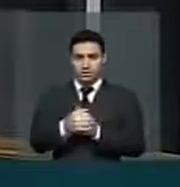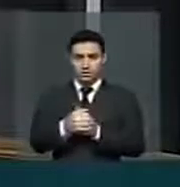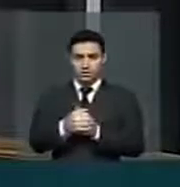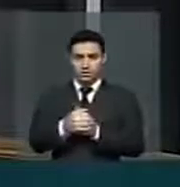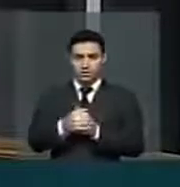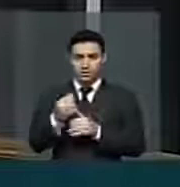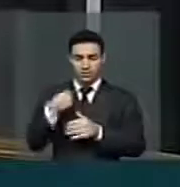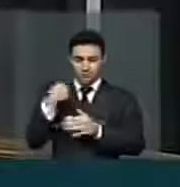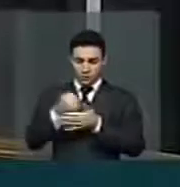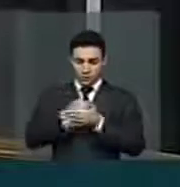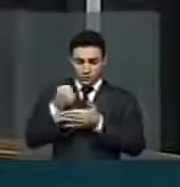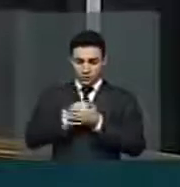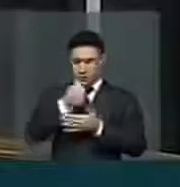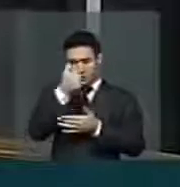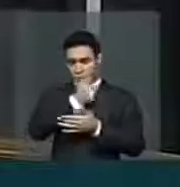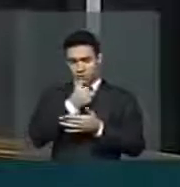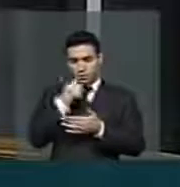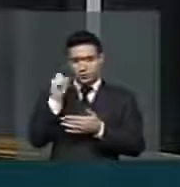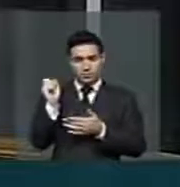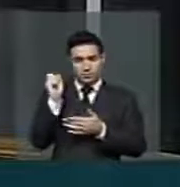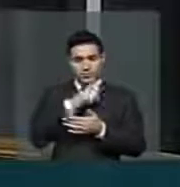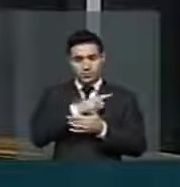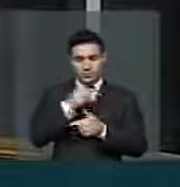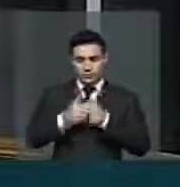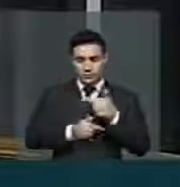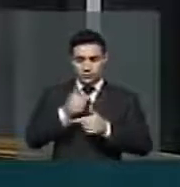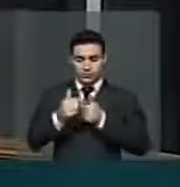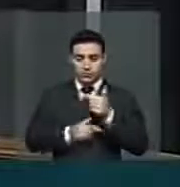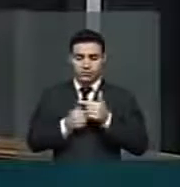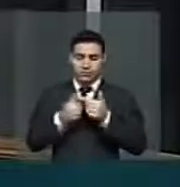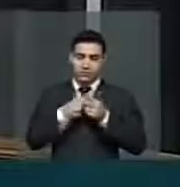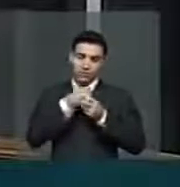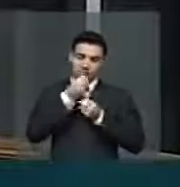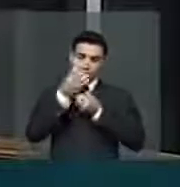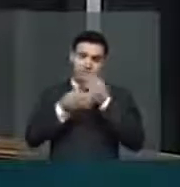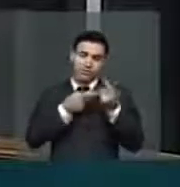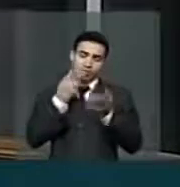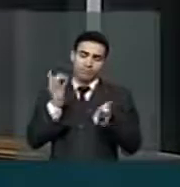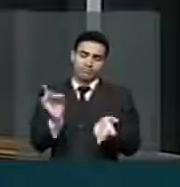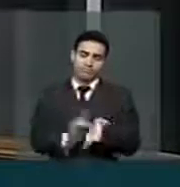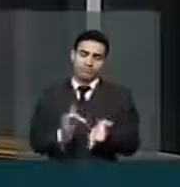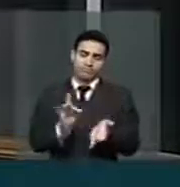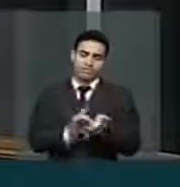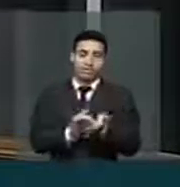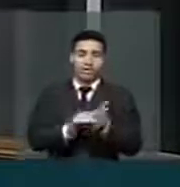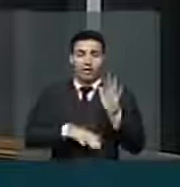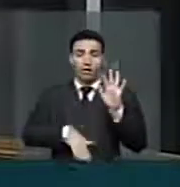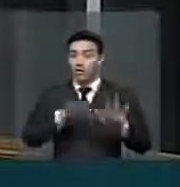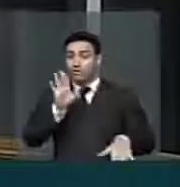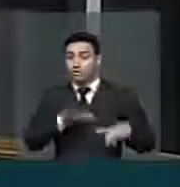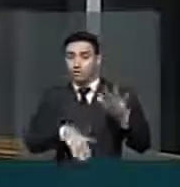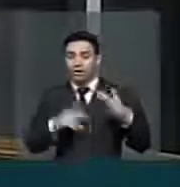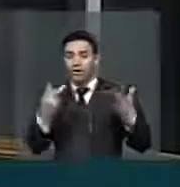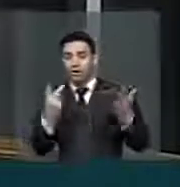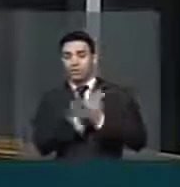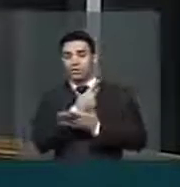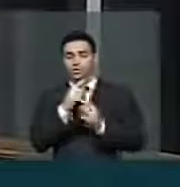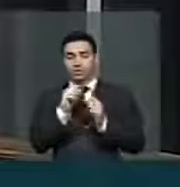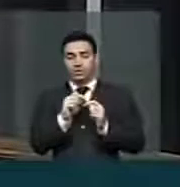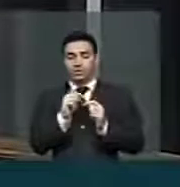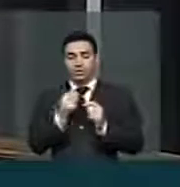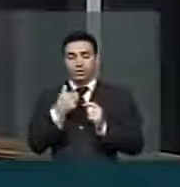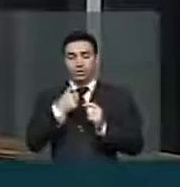sido tão árdua, tão difícil, que confesso, chega até mesmo, em determinadas ocasiões, a